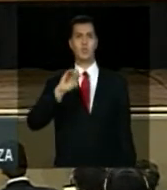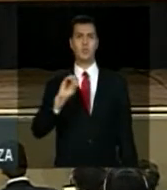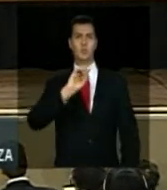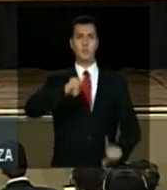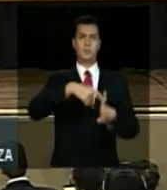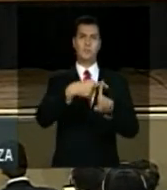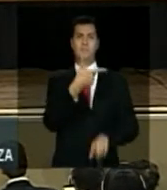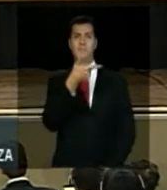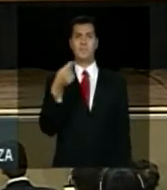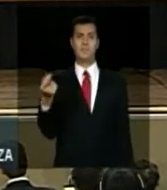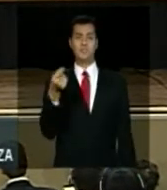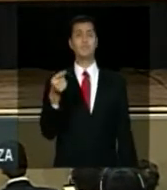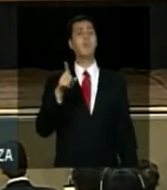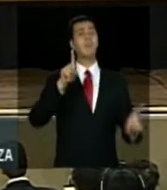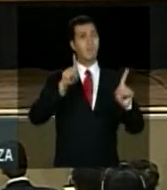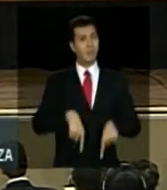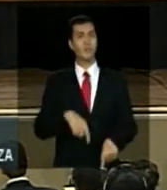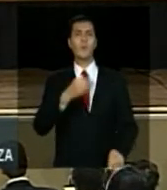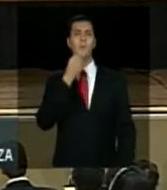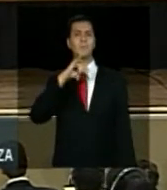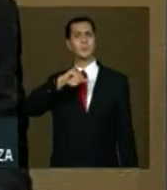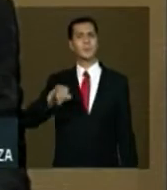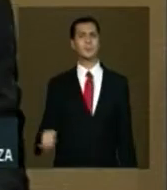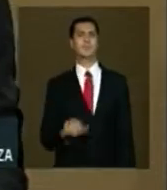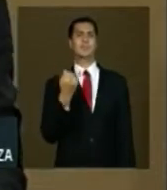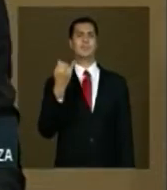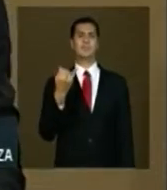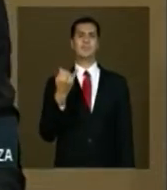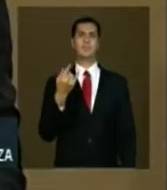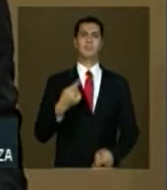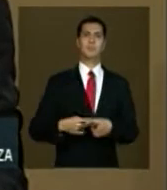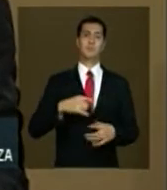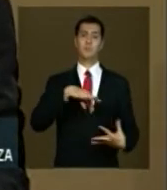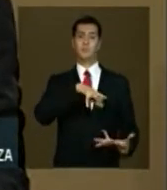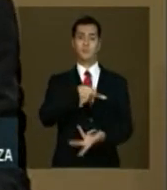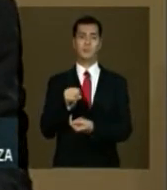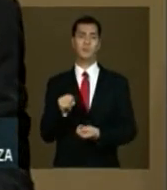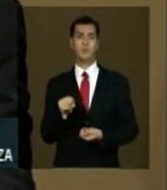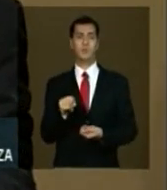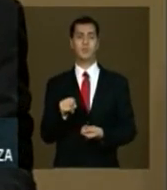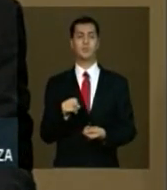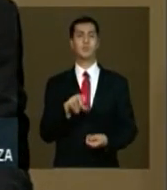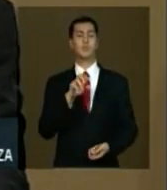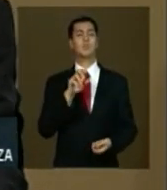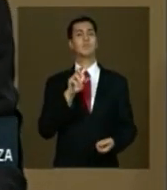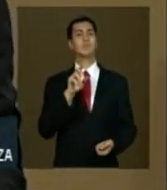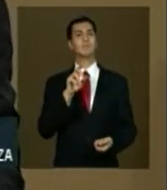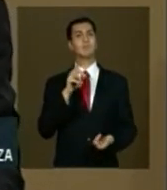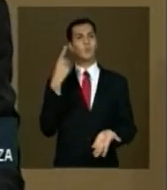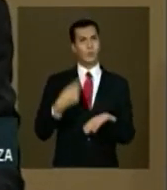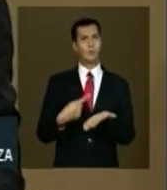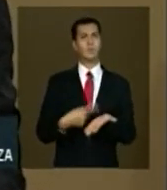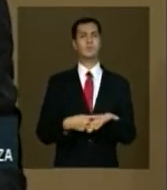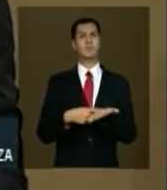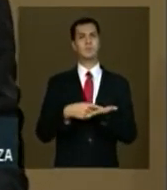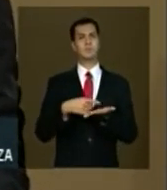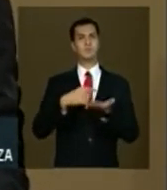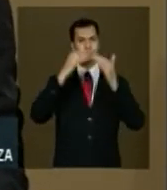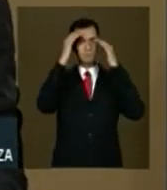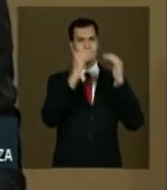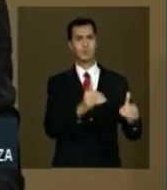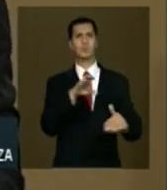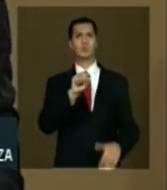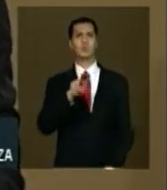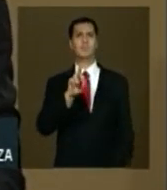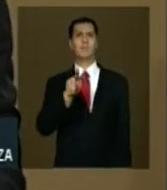+20 como uma oportunidade para renovar o compromisso da Comunidade Internacional com a sustentabilidade a partir de um balanço